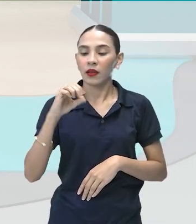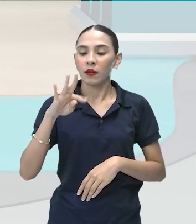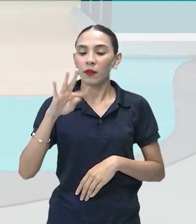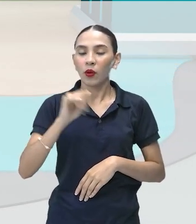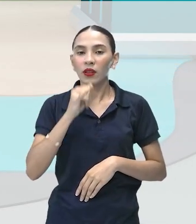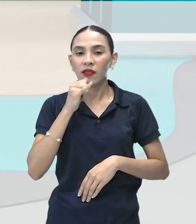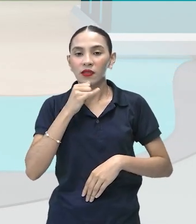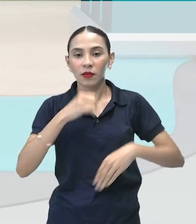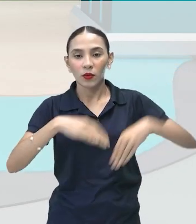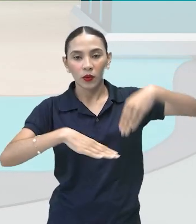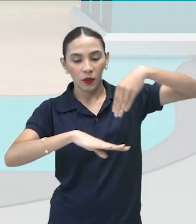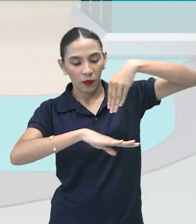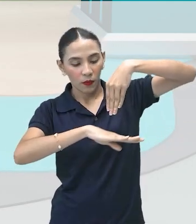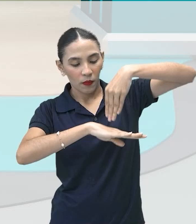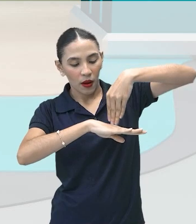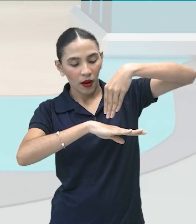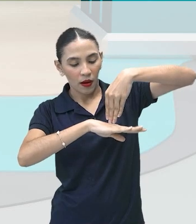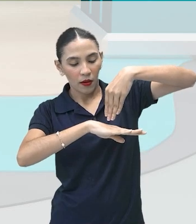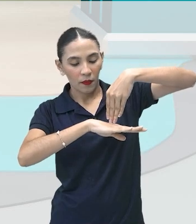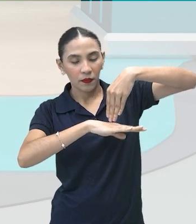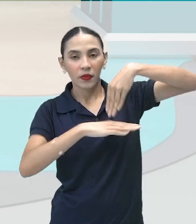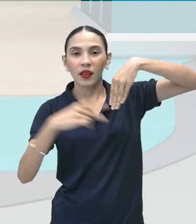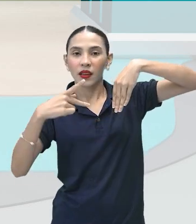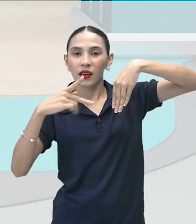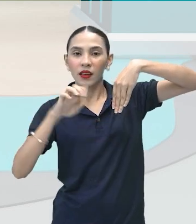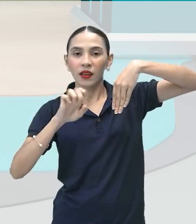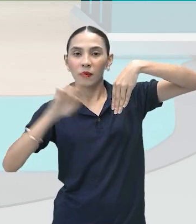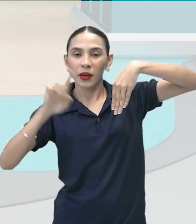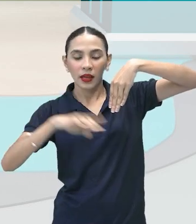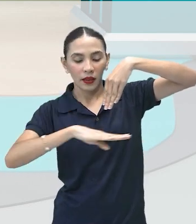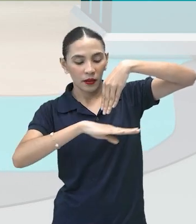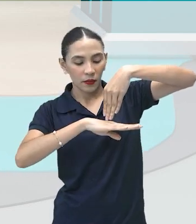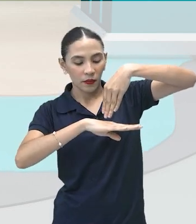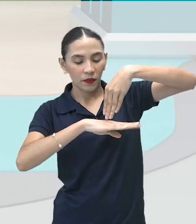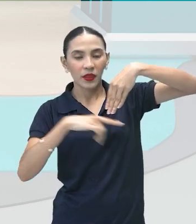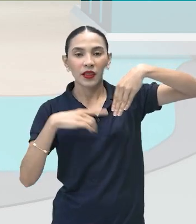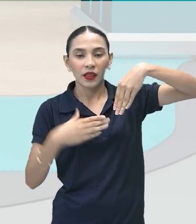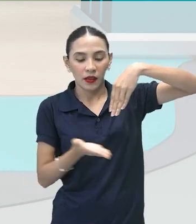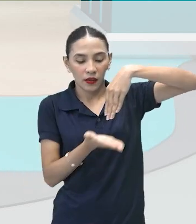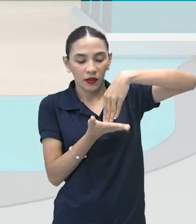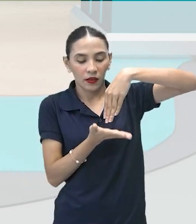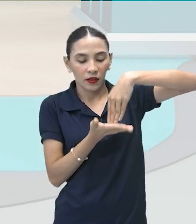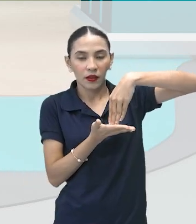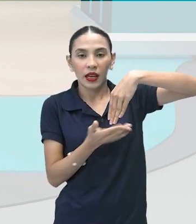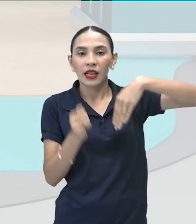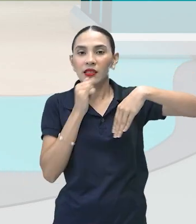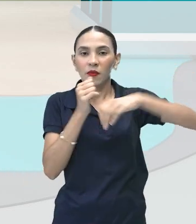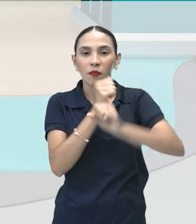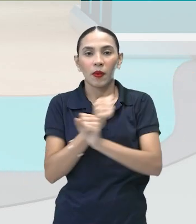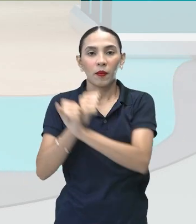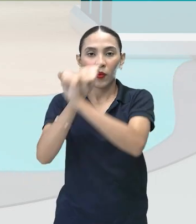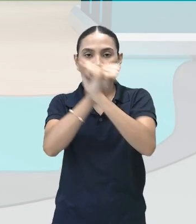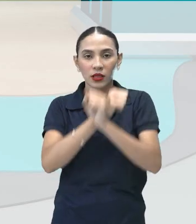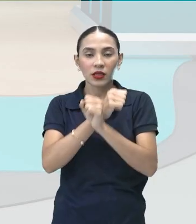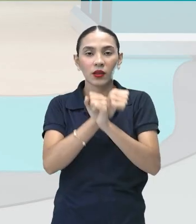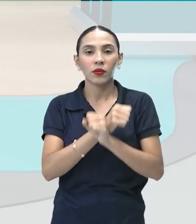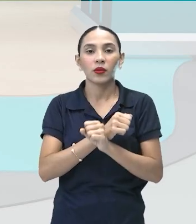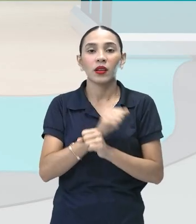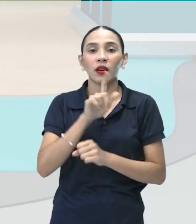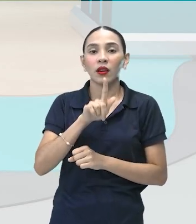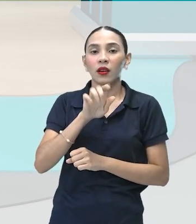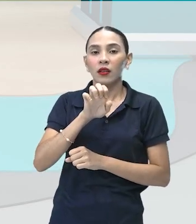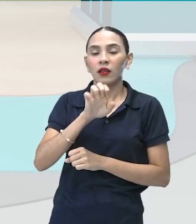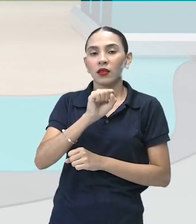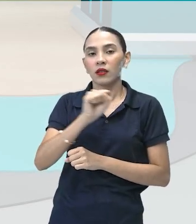elas ficam verticalmente o pé, e tem na ponta daquela sapatilha tem uma proteção que é de